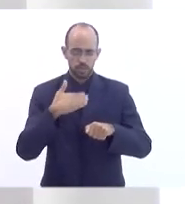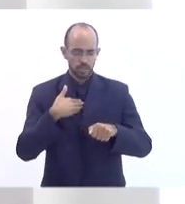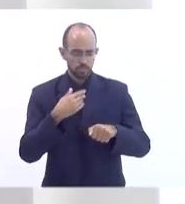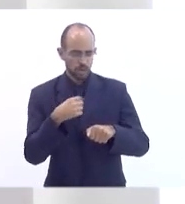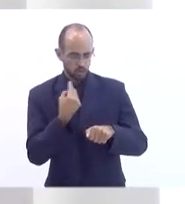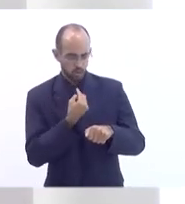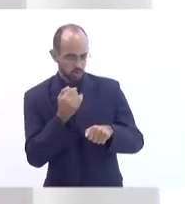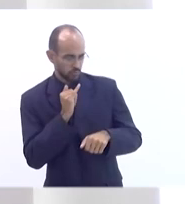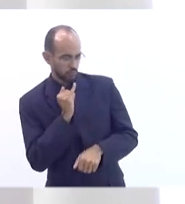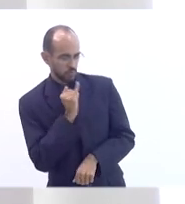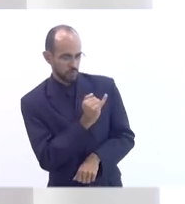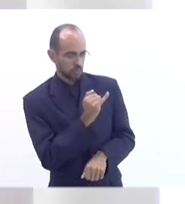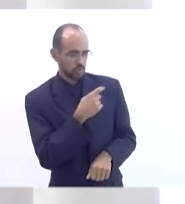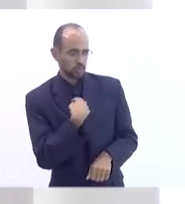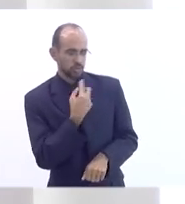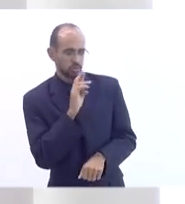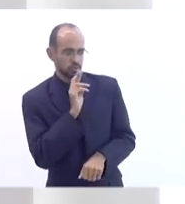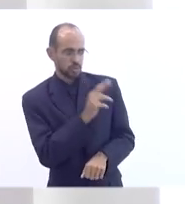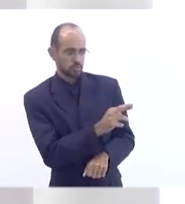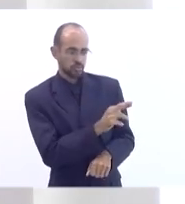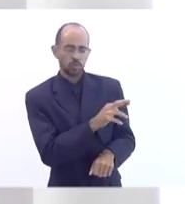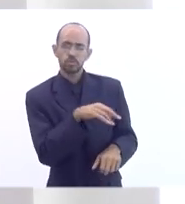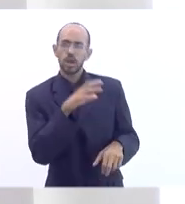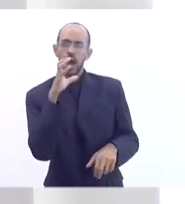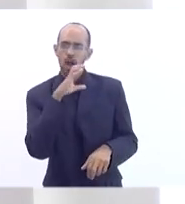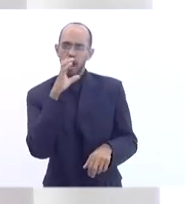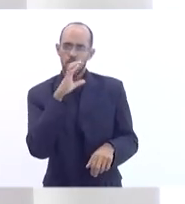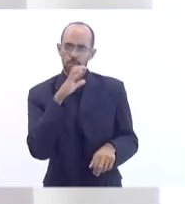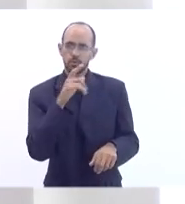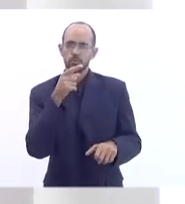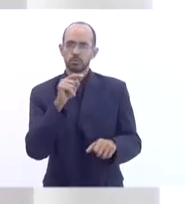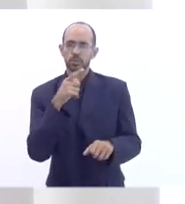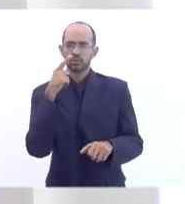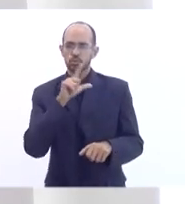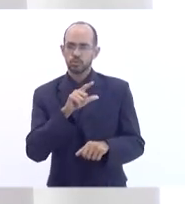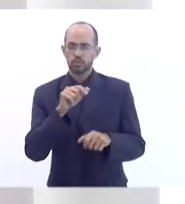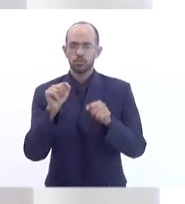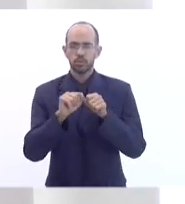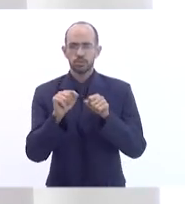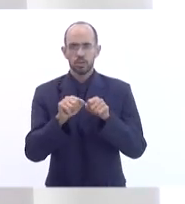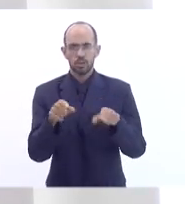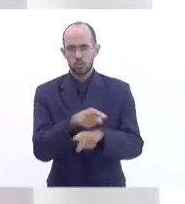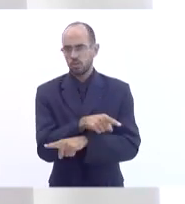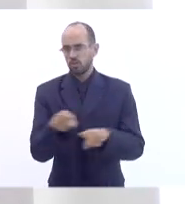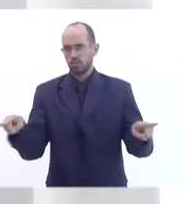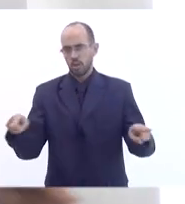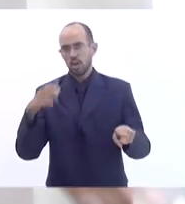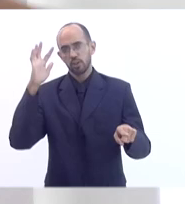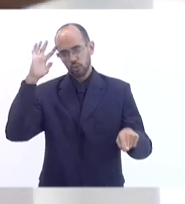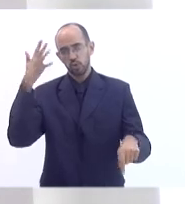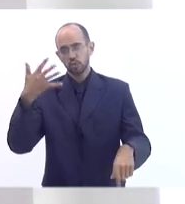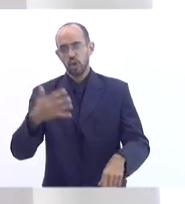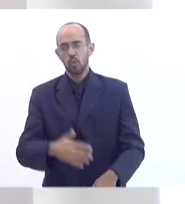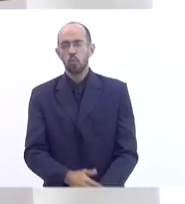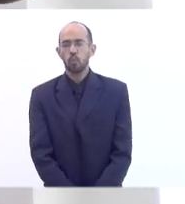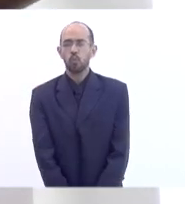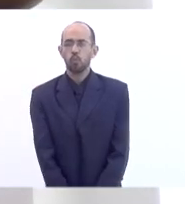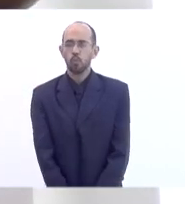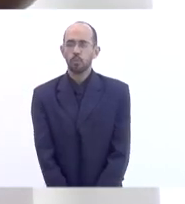tempo todo respondendo com a maior brevidade possível para que o caso dos Senhores seja resolvido